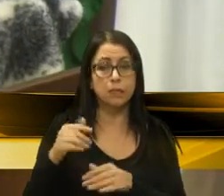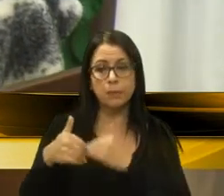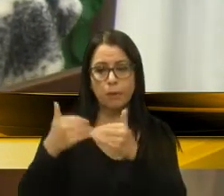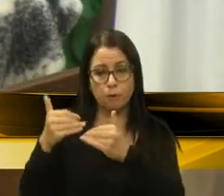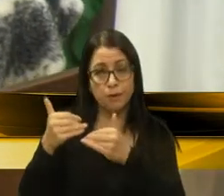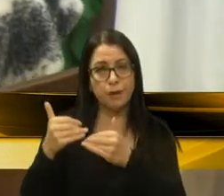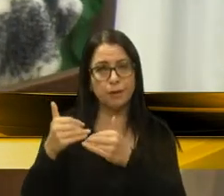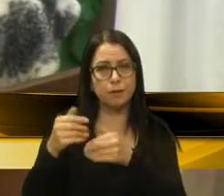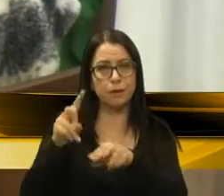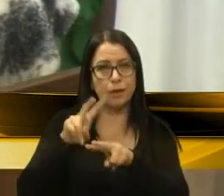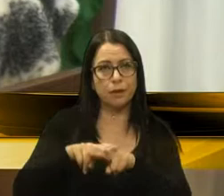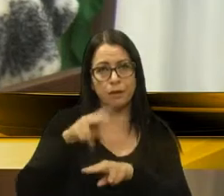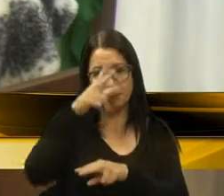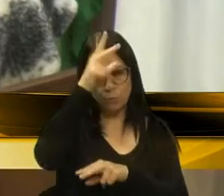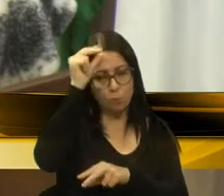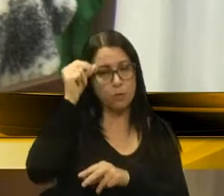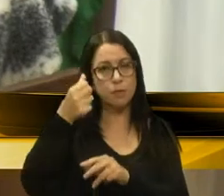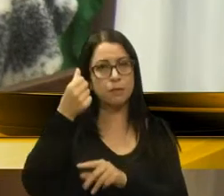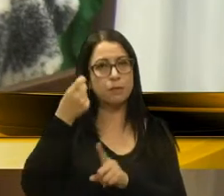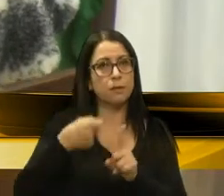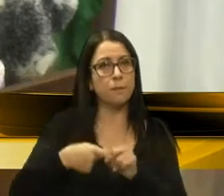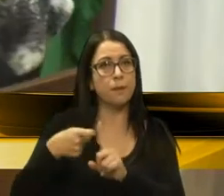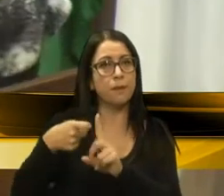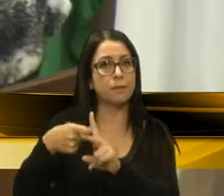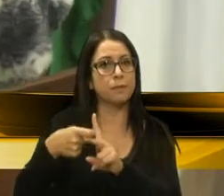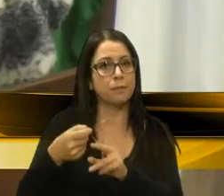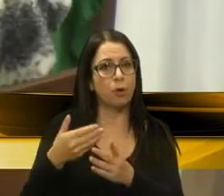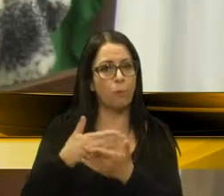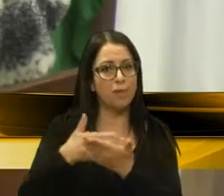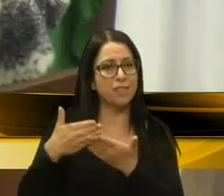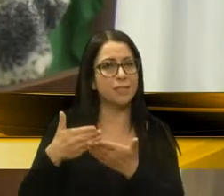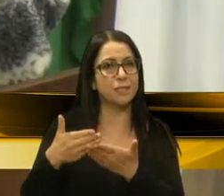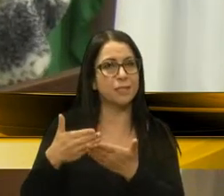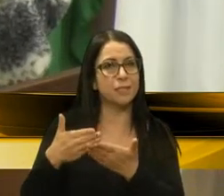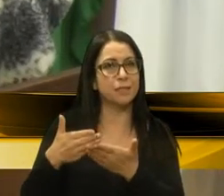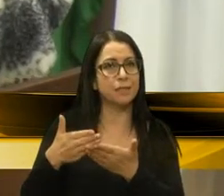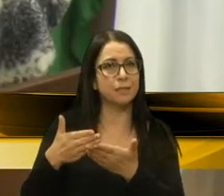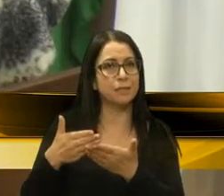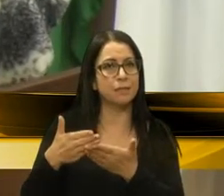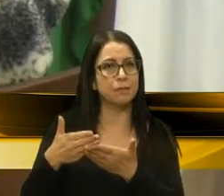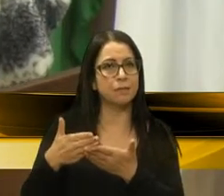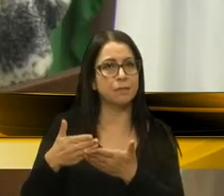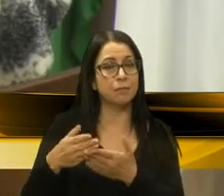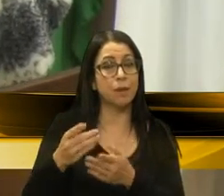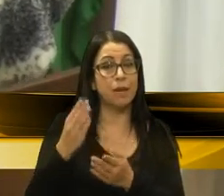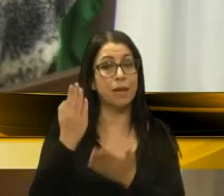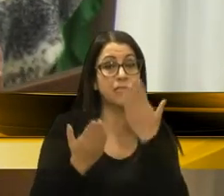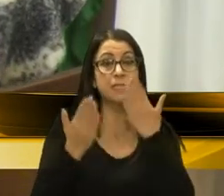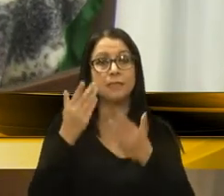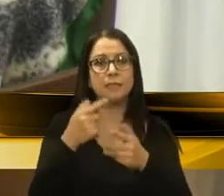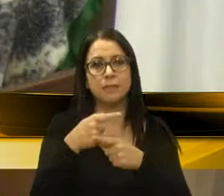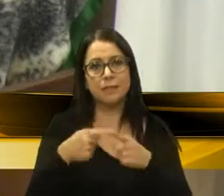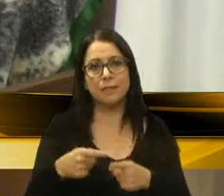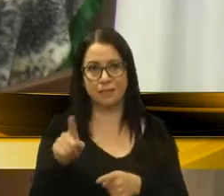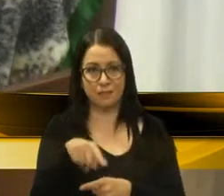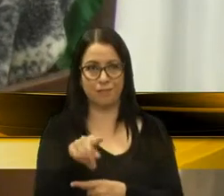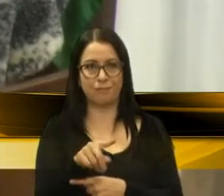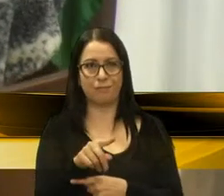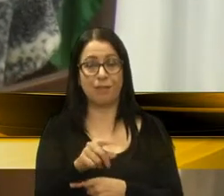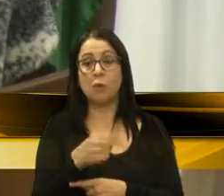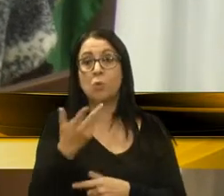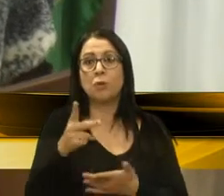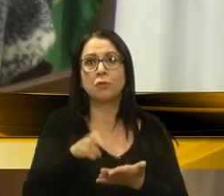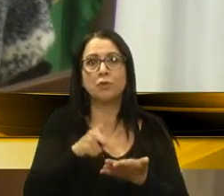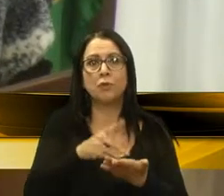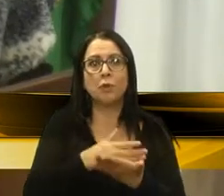pública tem 6 meses ainda para entrar em processo licitatório. E aí, quando que de fato